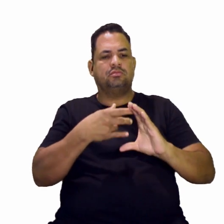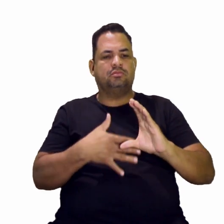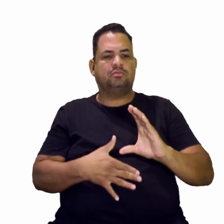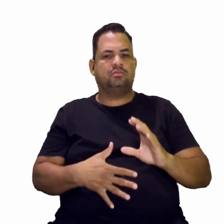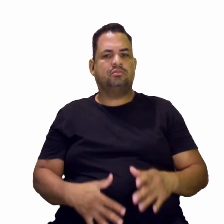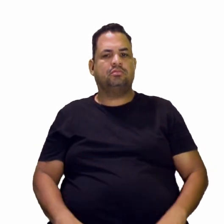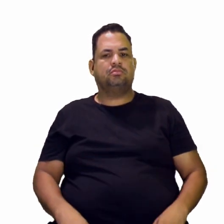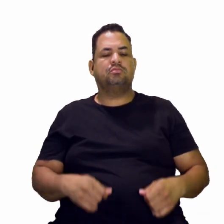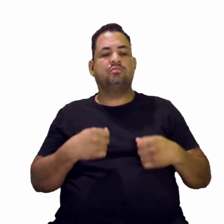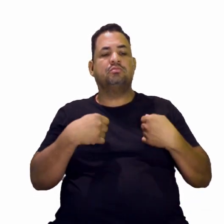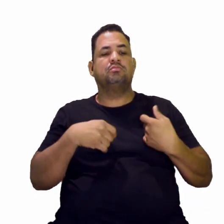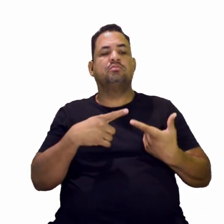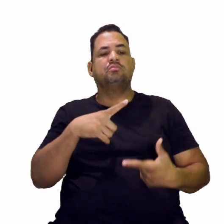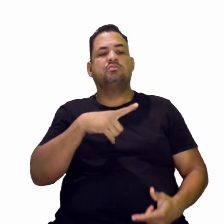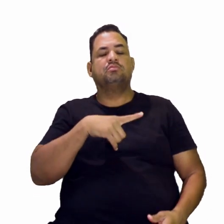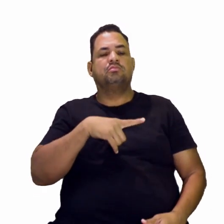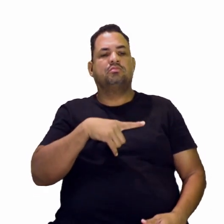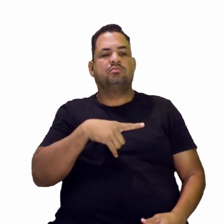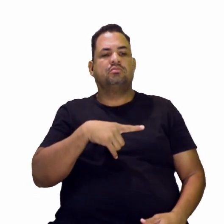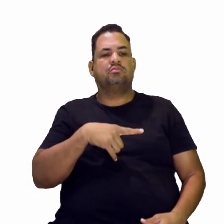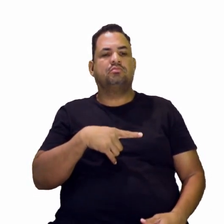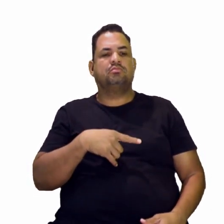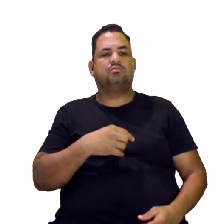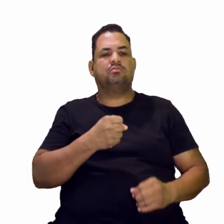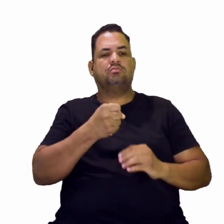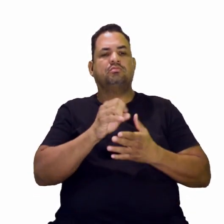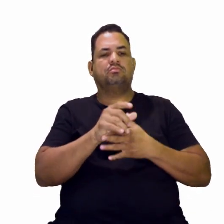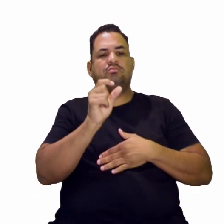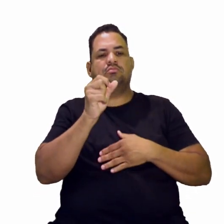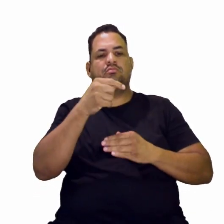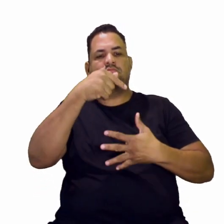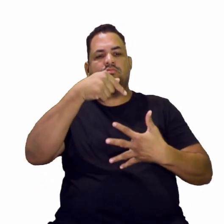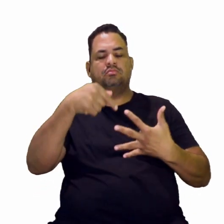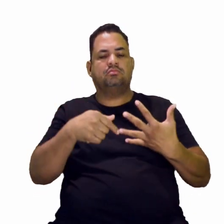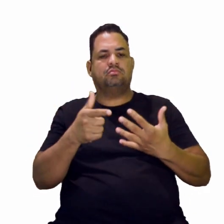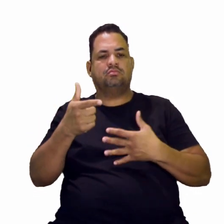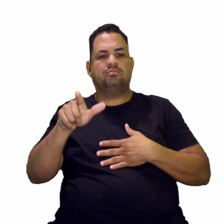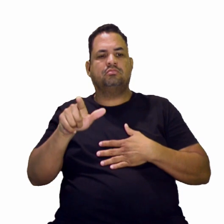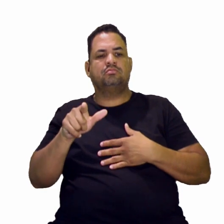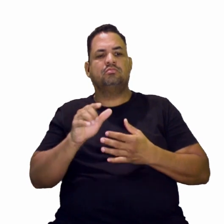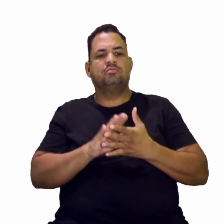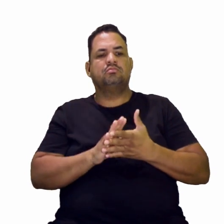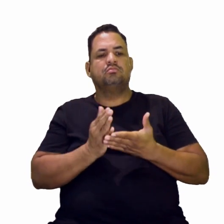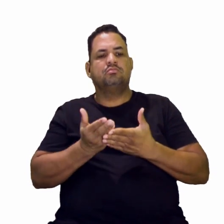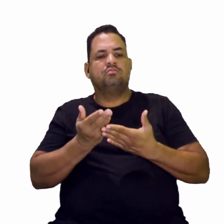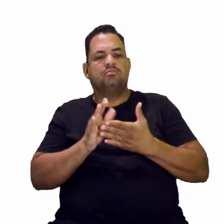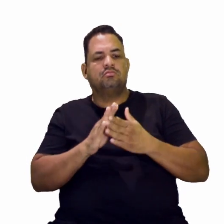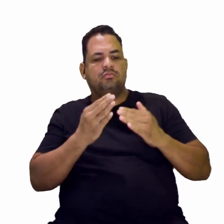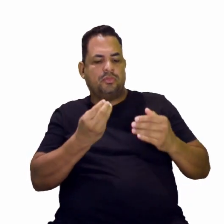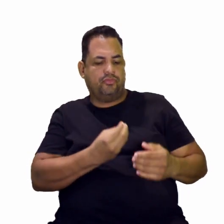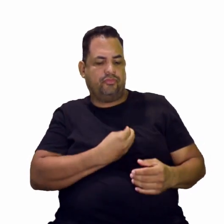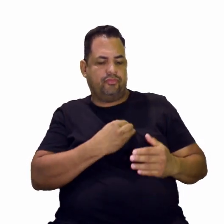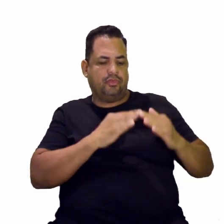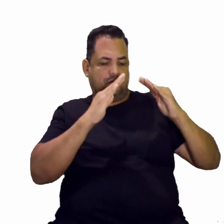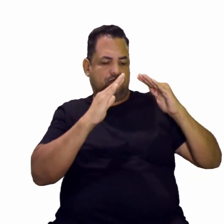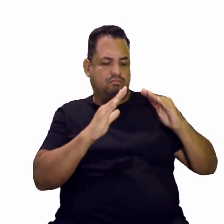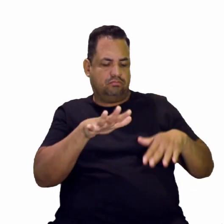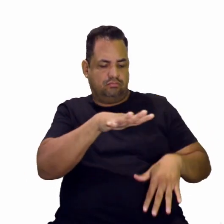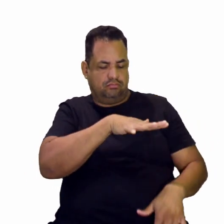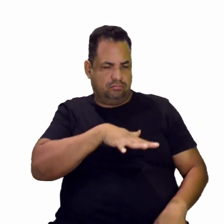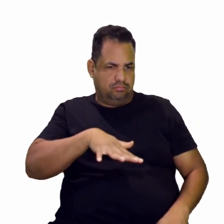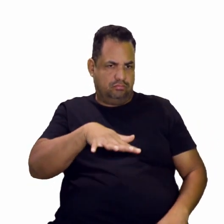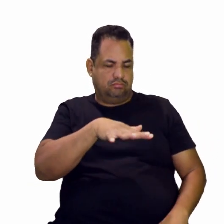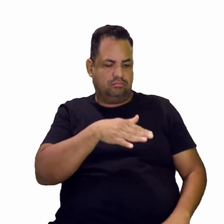características necessárias para que uma determinada espécie consiga se alojar naquele local. Então, se ela